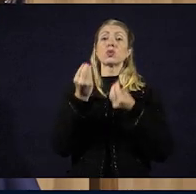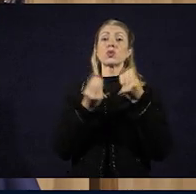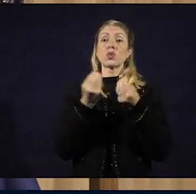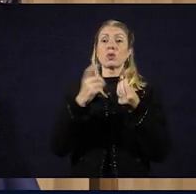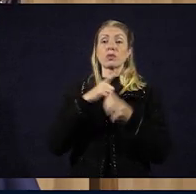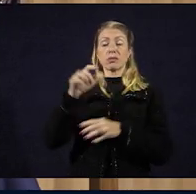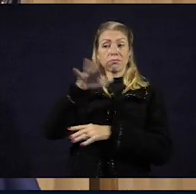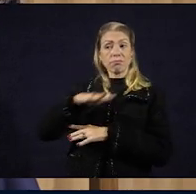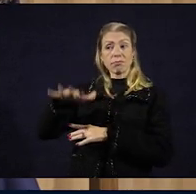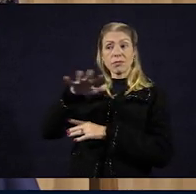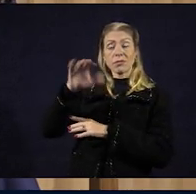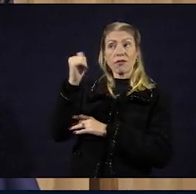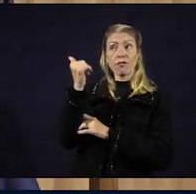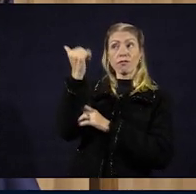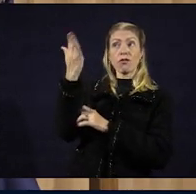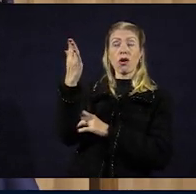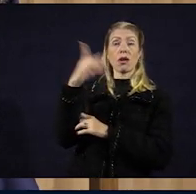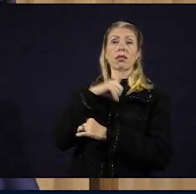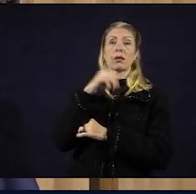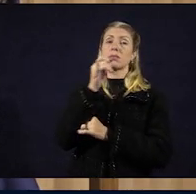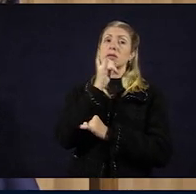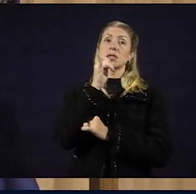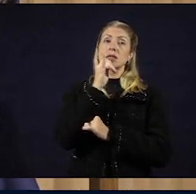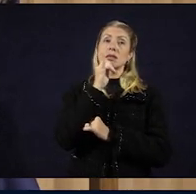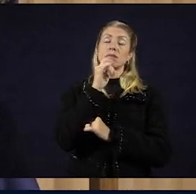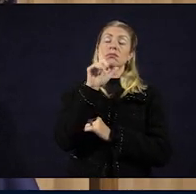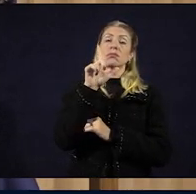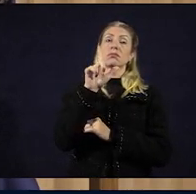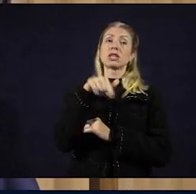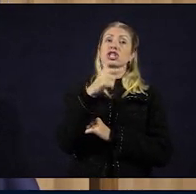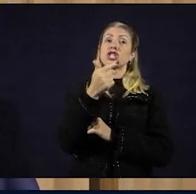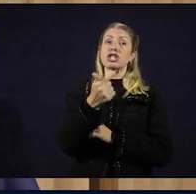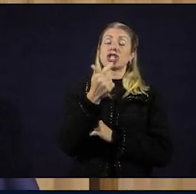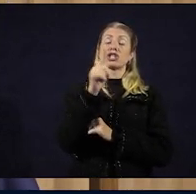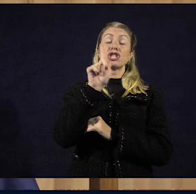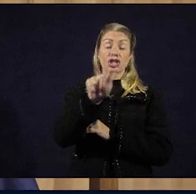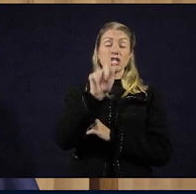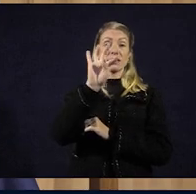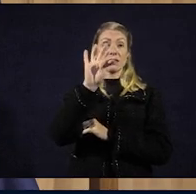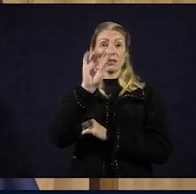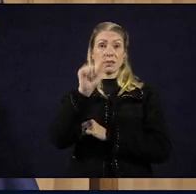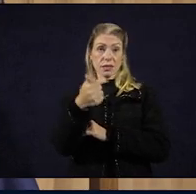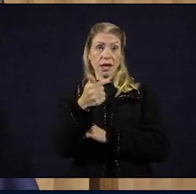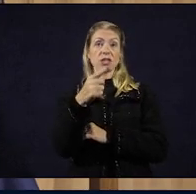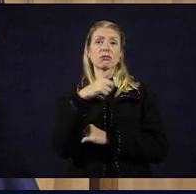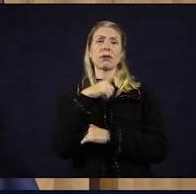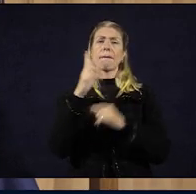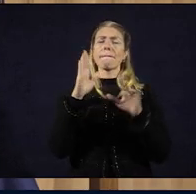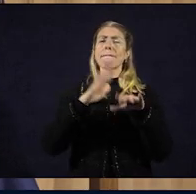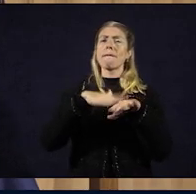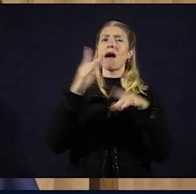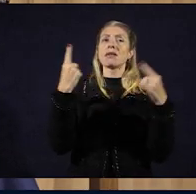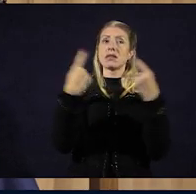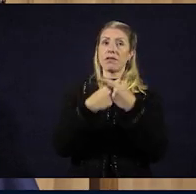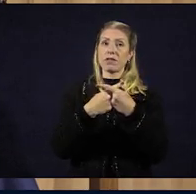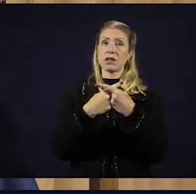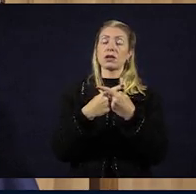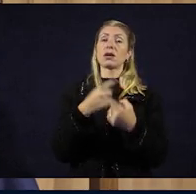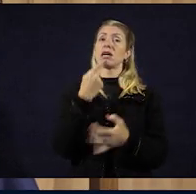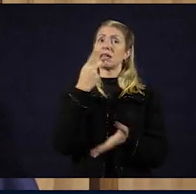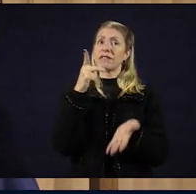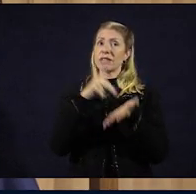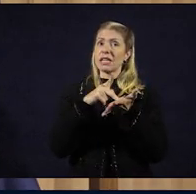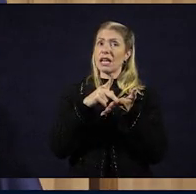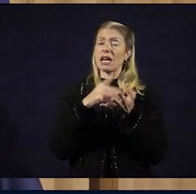que o cenário lá fora tá injecete muito mais desafiador né é eu acho que para falar a verdade